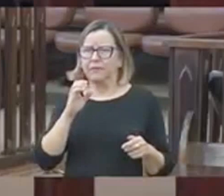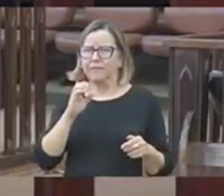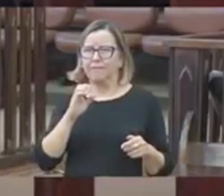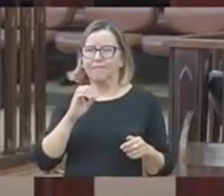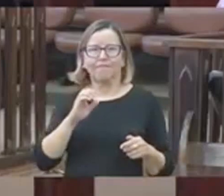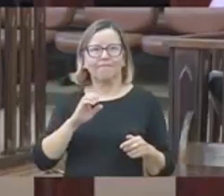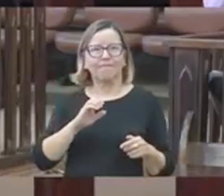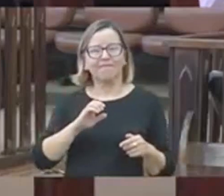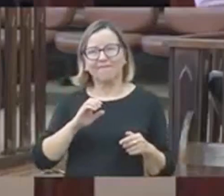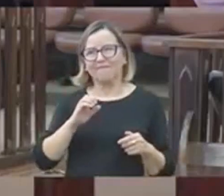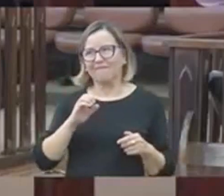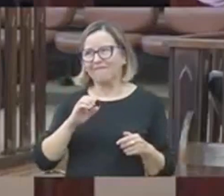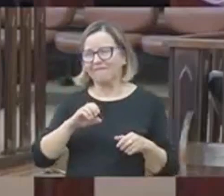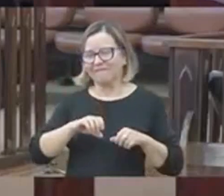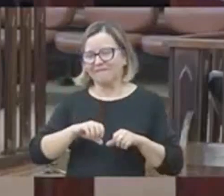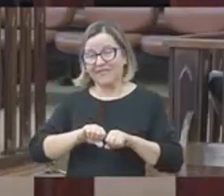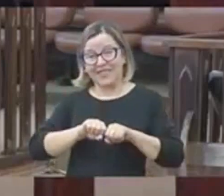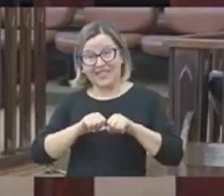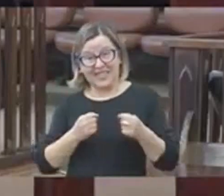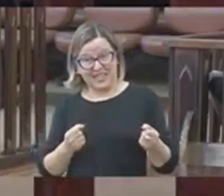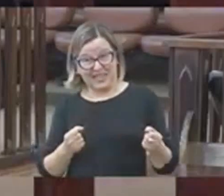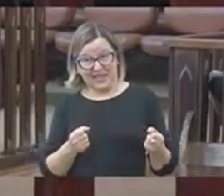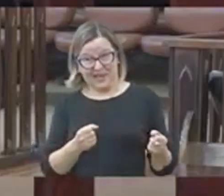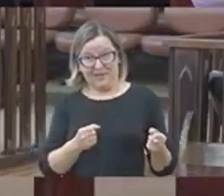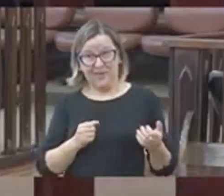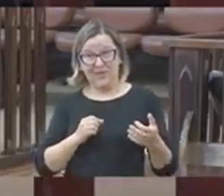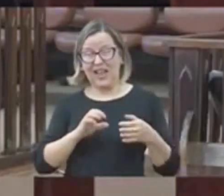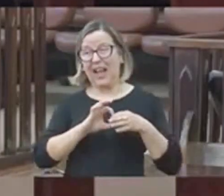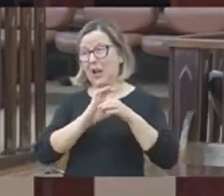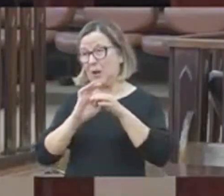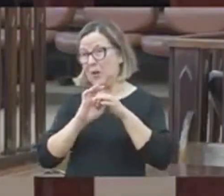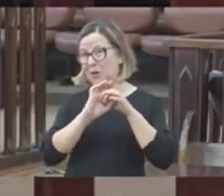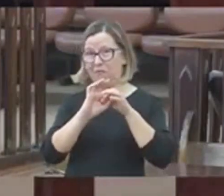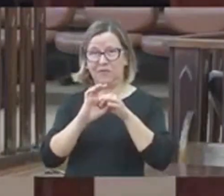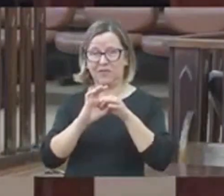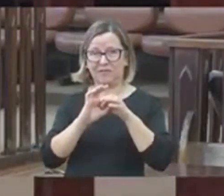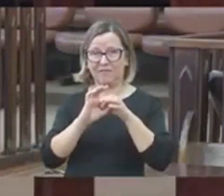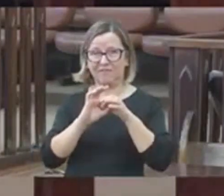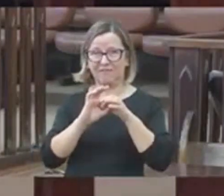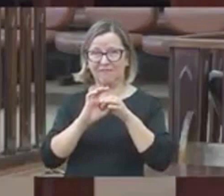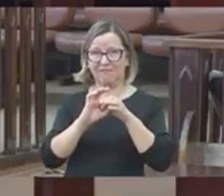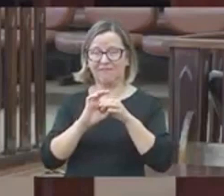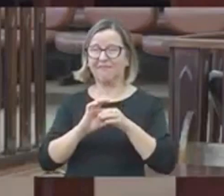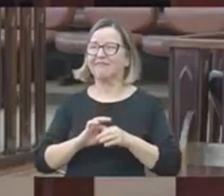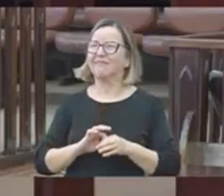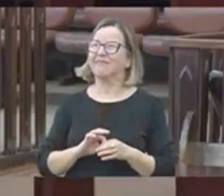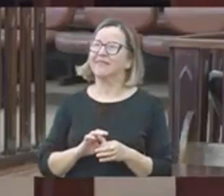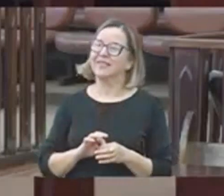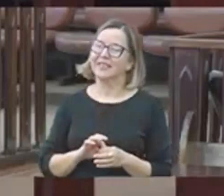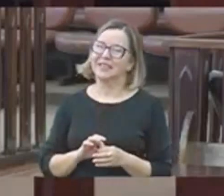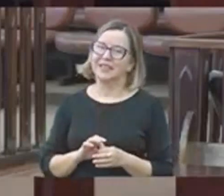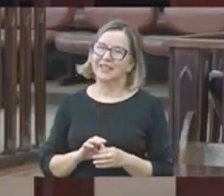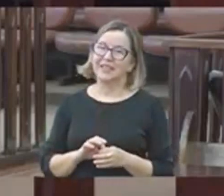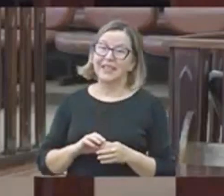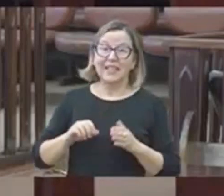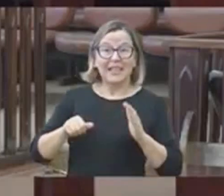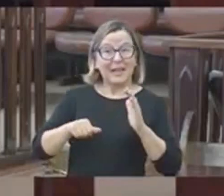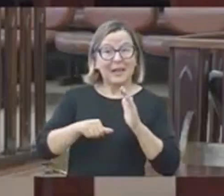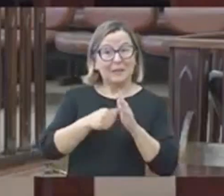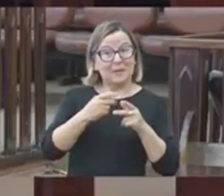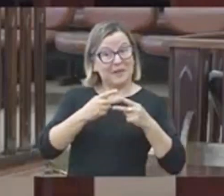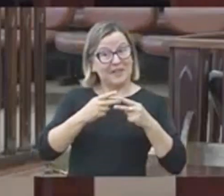drástica, de uma maneira de causar uma ruptura tão grande, que a primeira